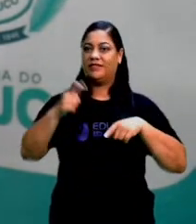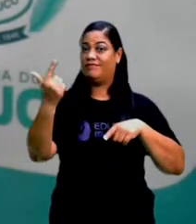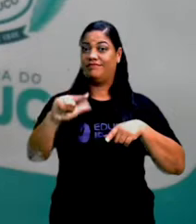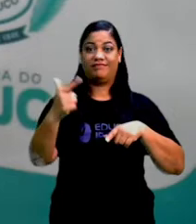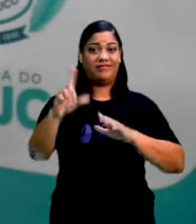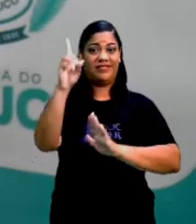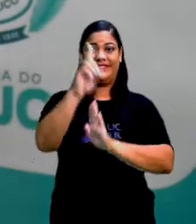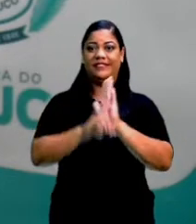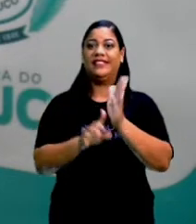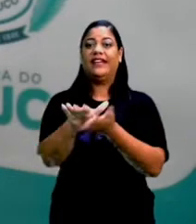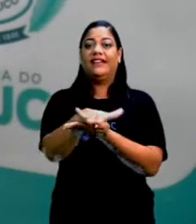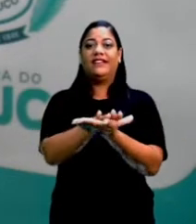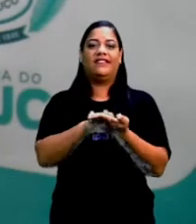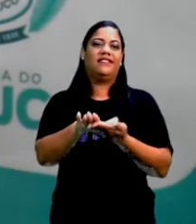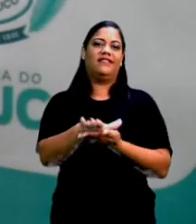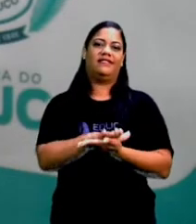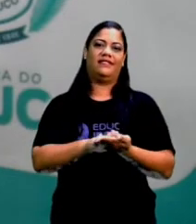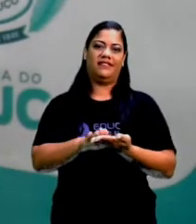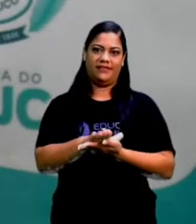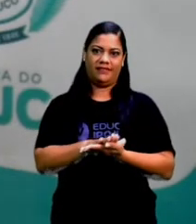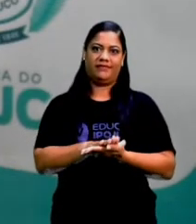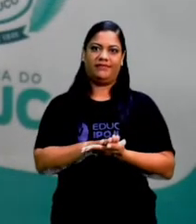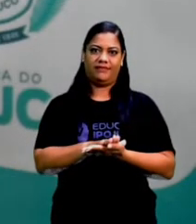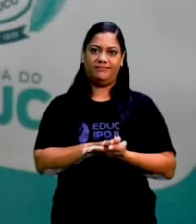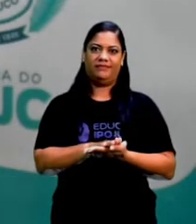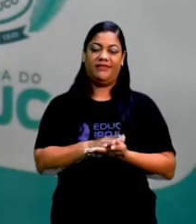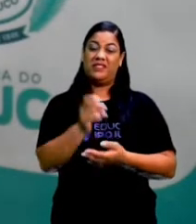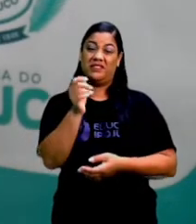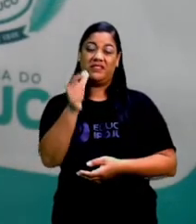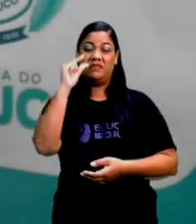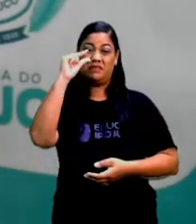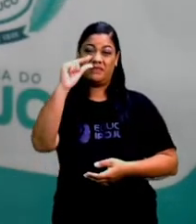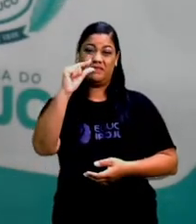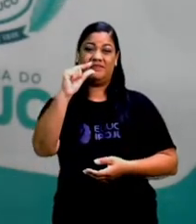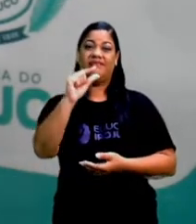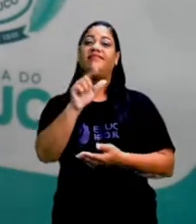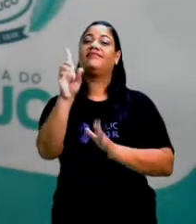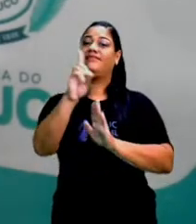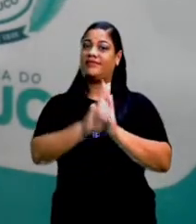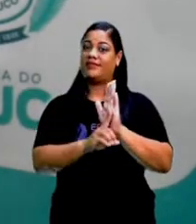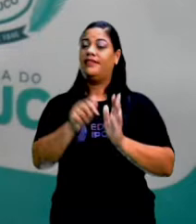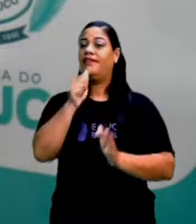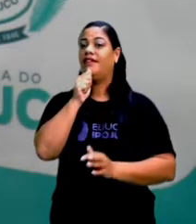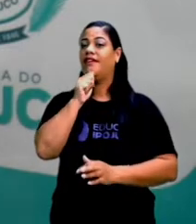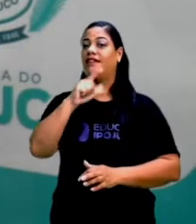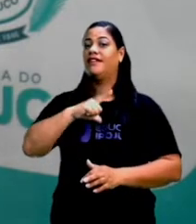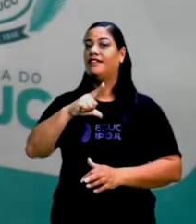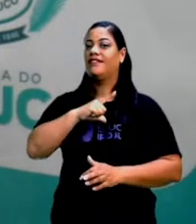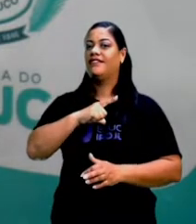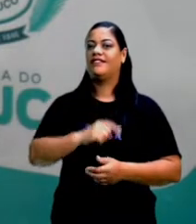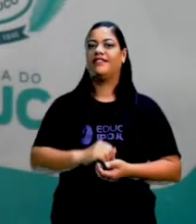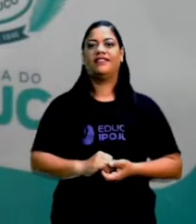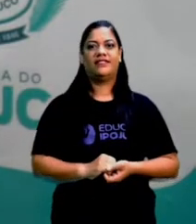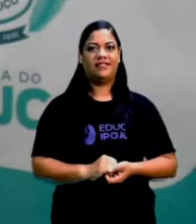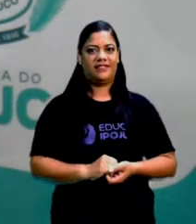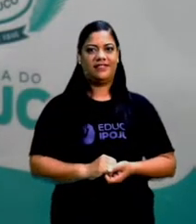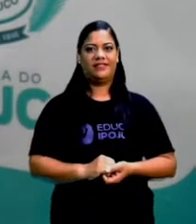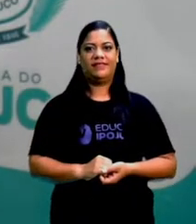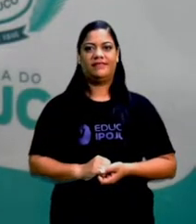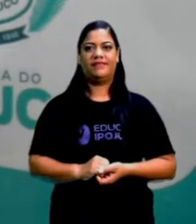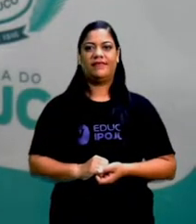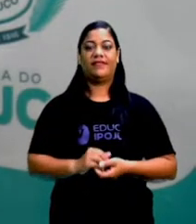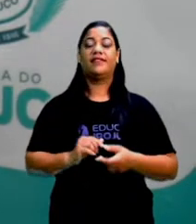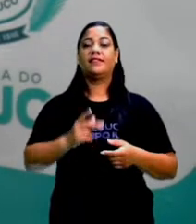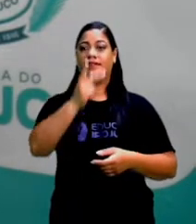tinham direitos nenhum, ó, como diz aqui, ó, pouquíssimos direitos, e ainda tinha aquela imagem